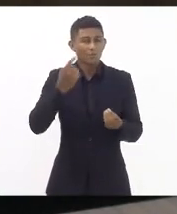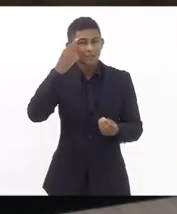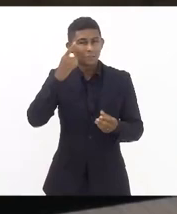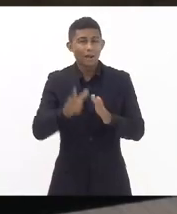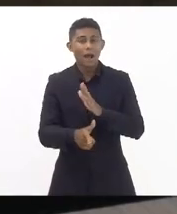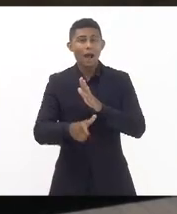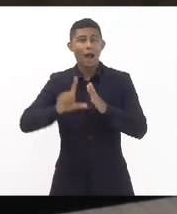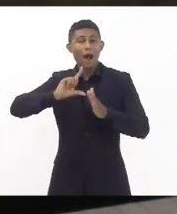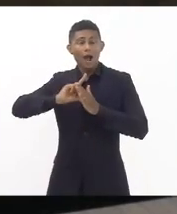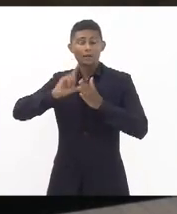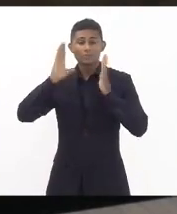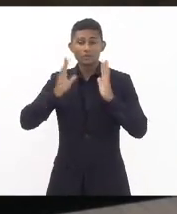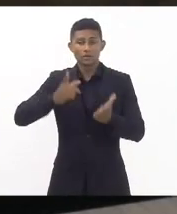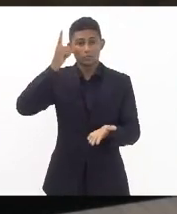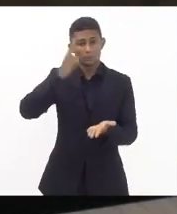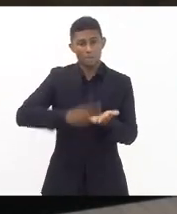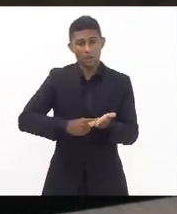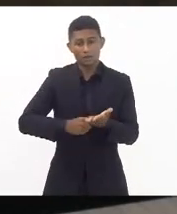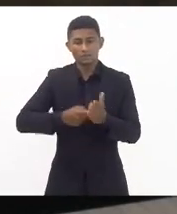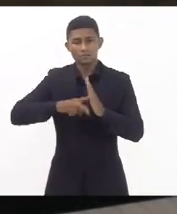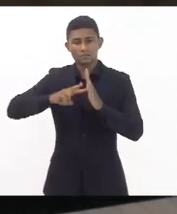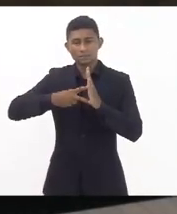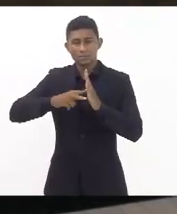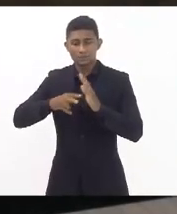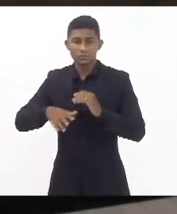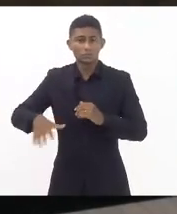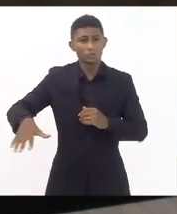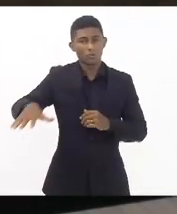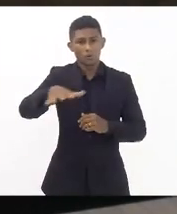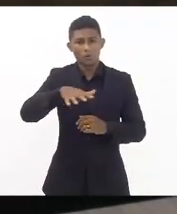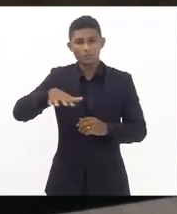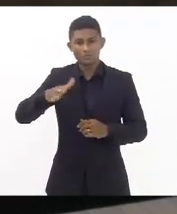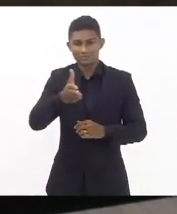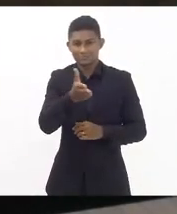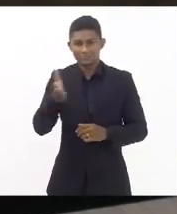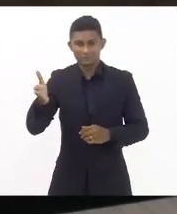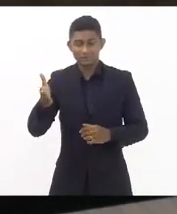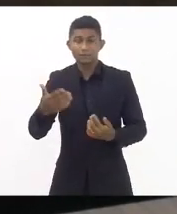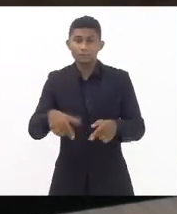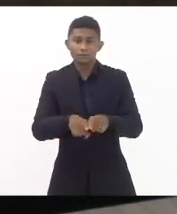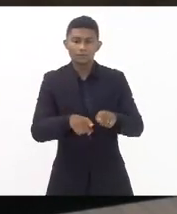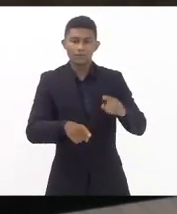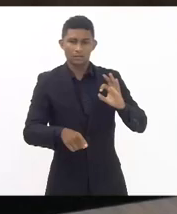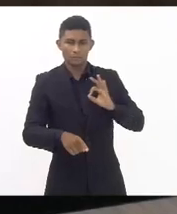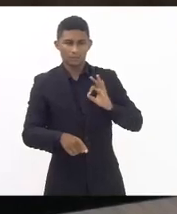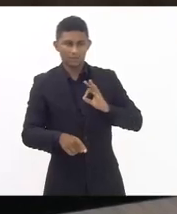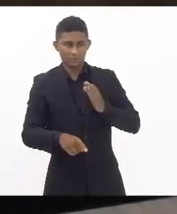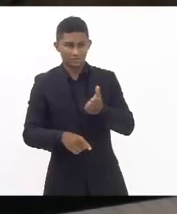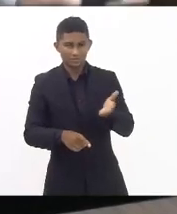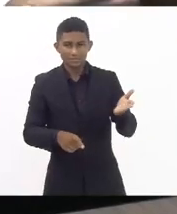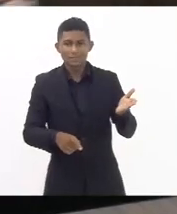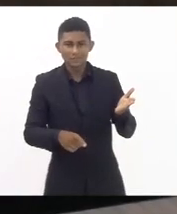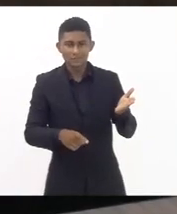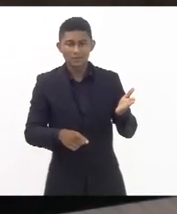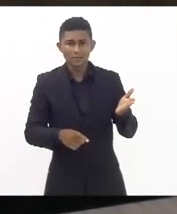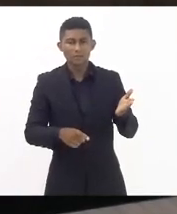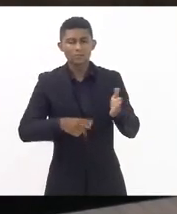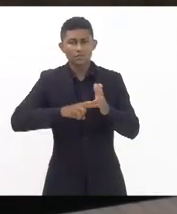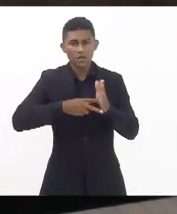os sindicatos, ou seja, os próprios policiais, a categoria com o